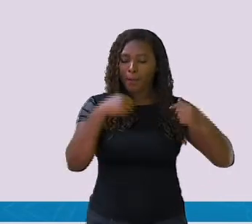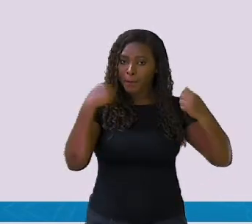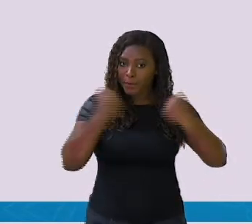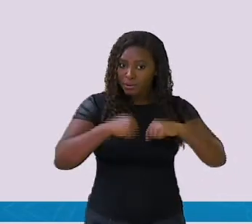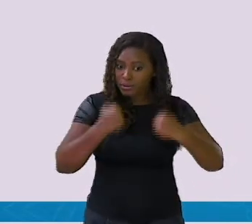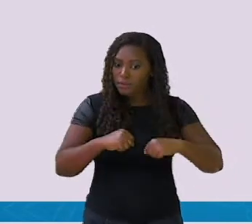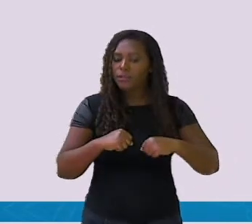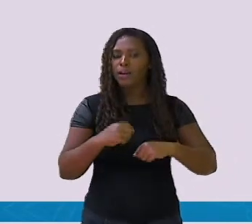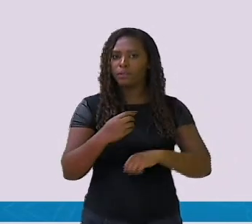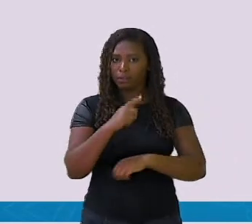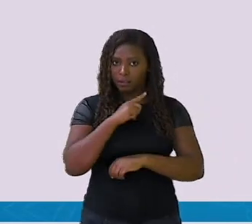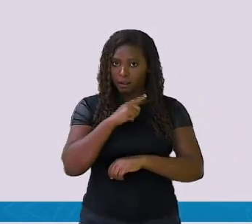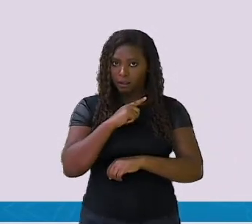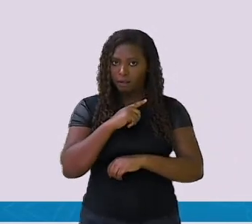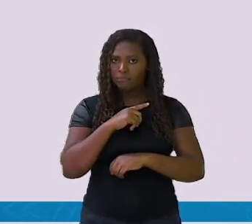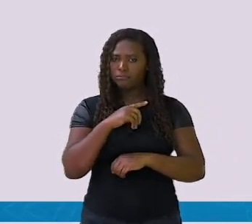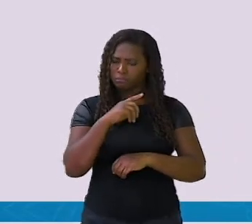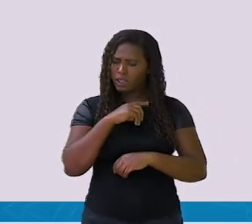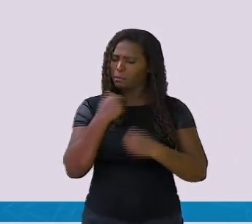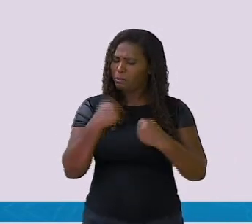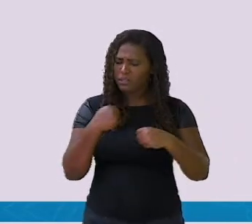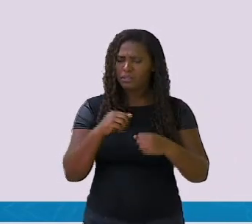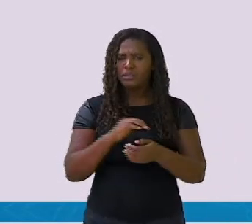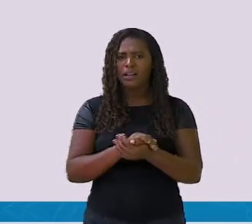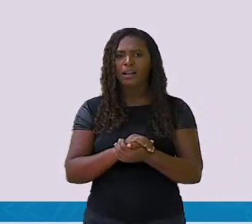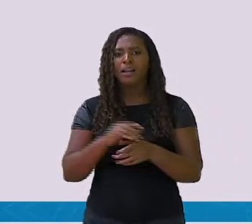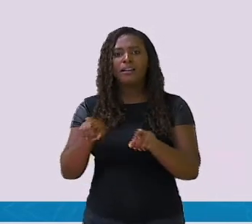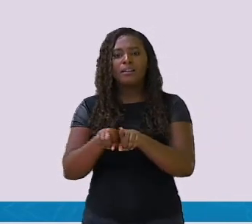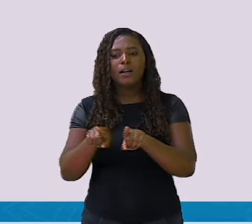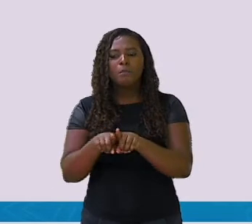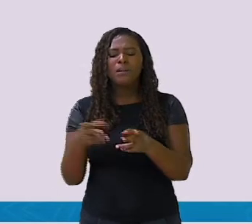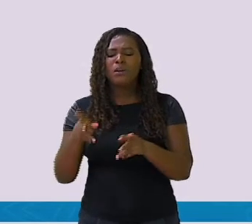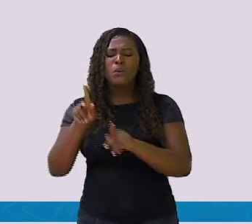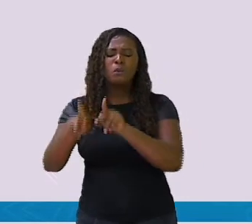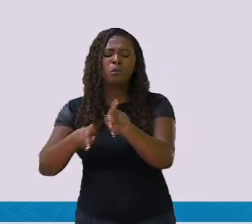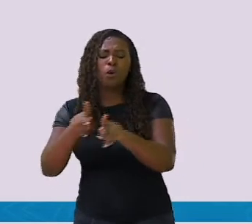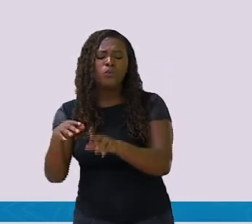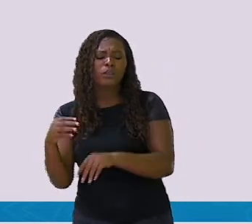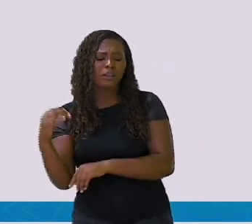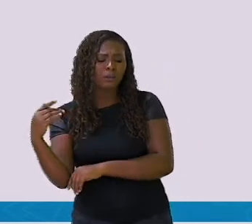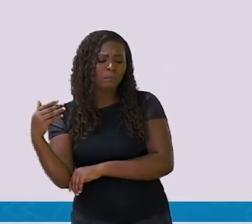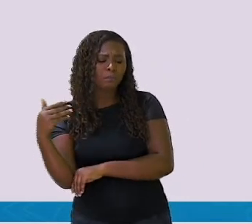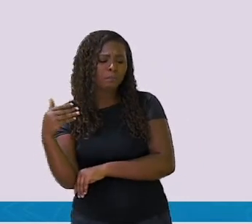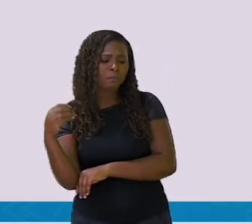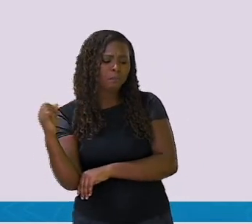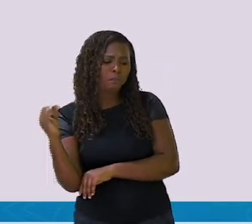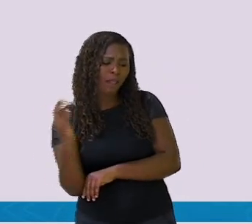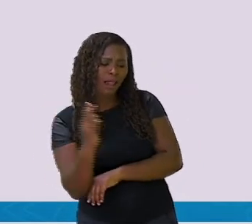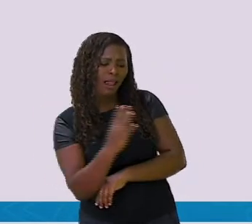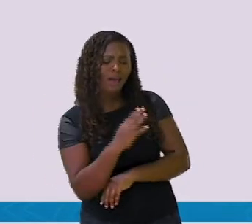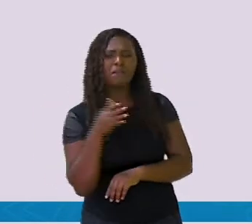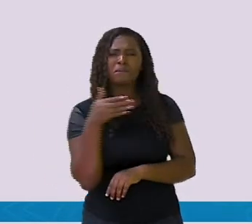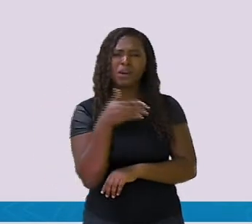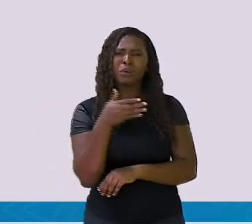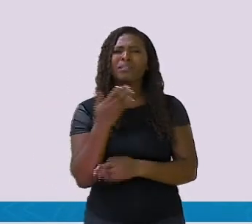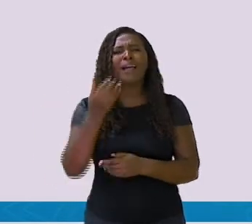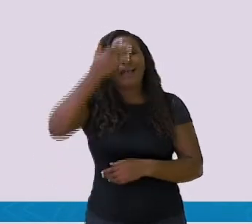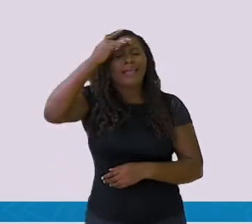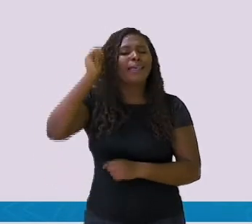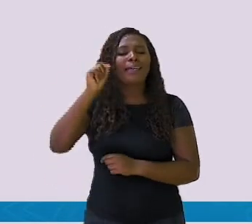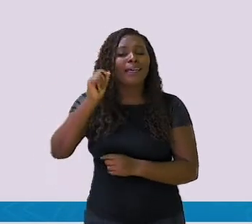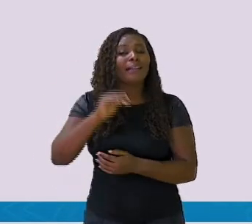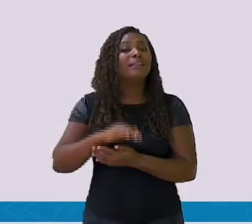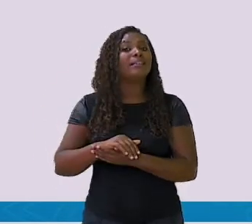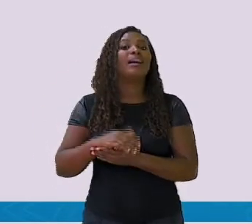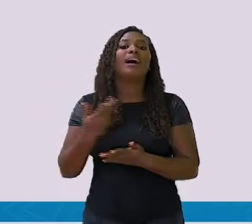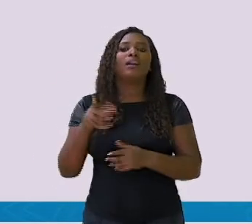começaram a levantar questionamentos e aí começaram a aparecer os formatos. Então, agora vocês podem observar que a gente já tem